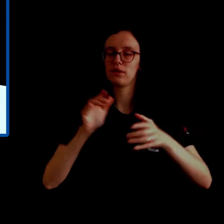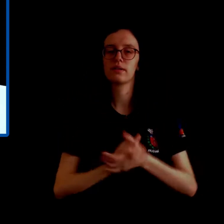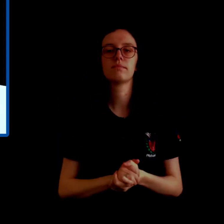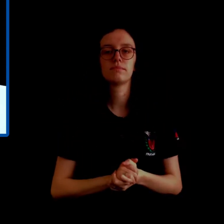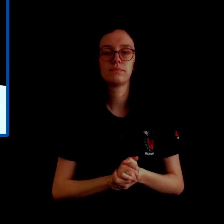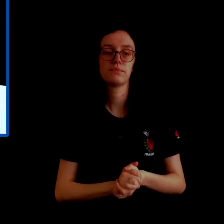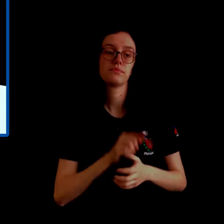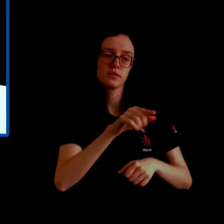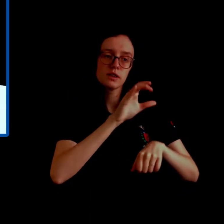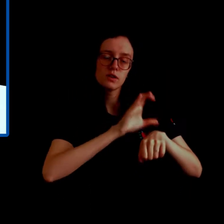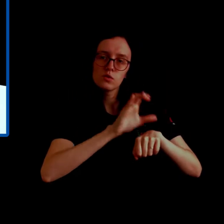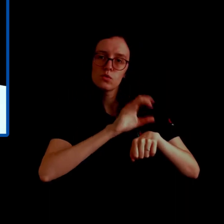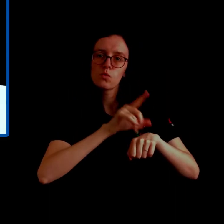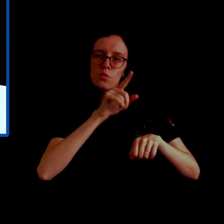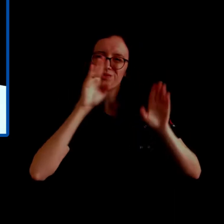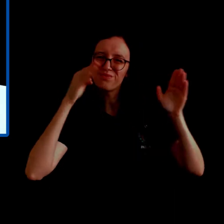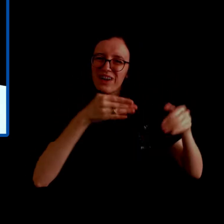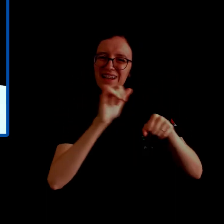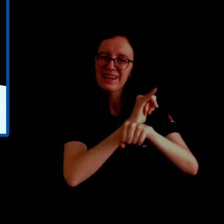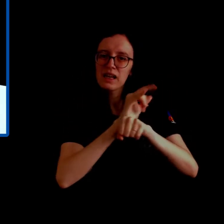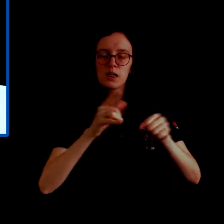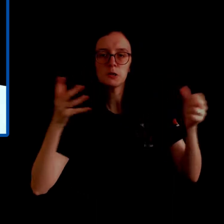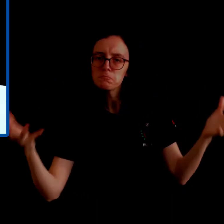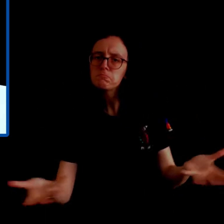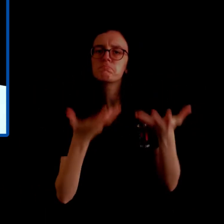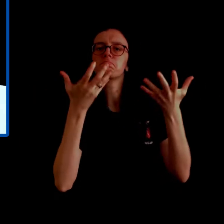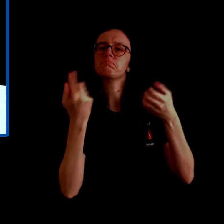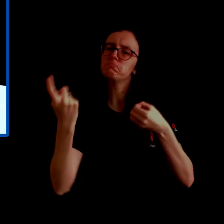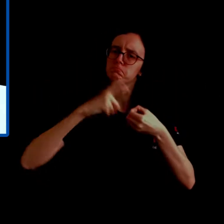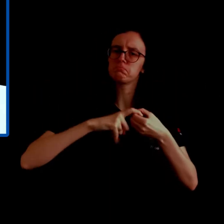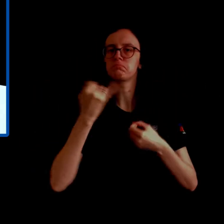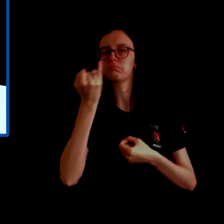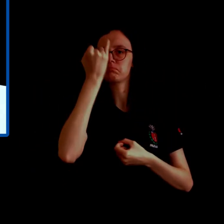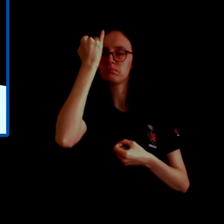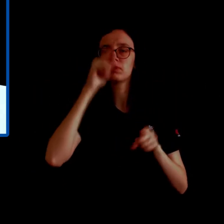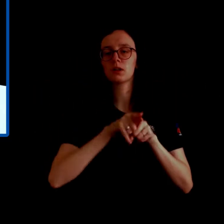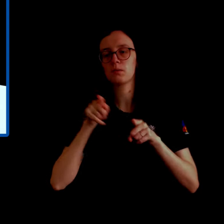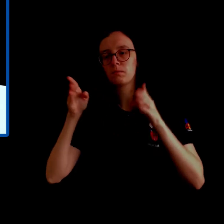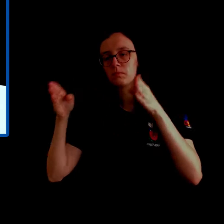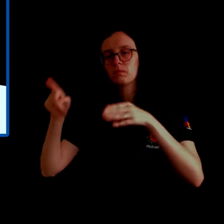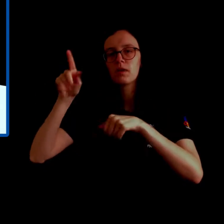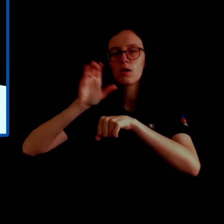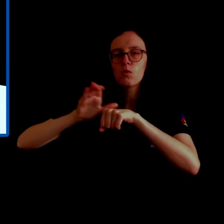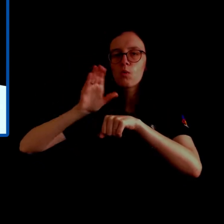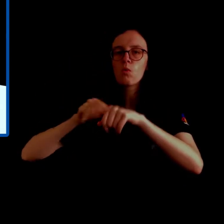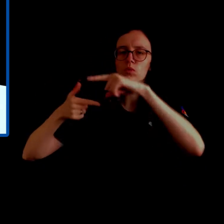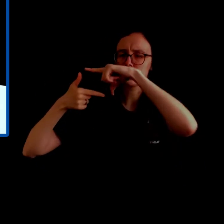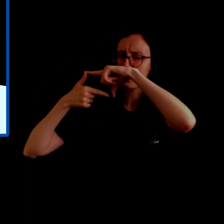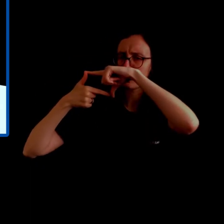para engajamento e uma estratégia de formação clássica,